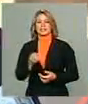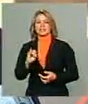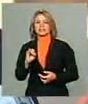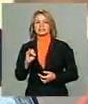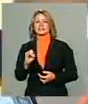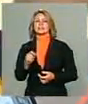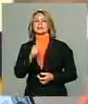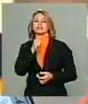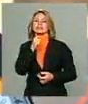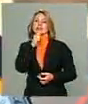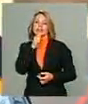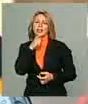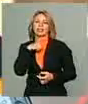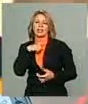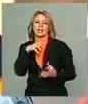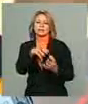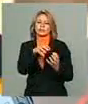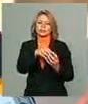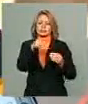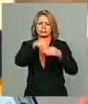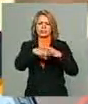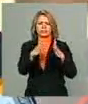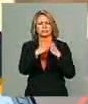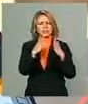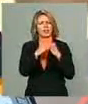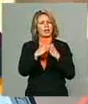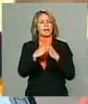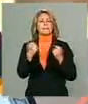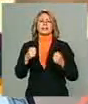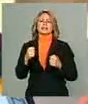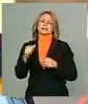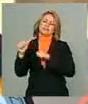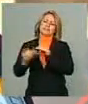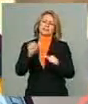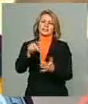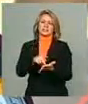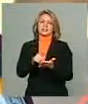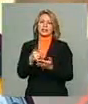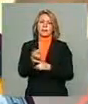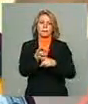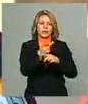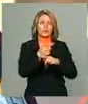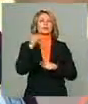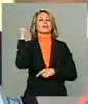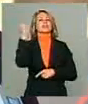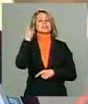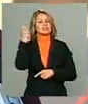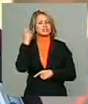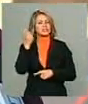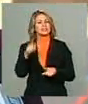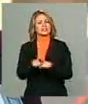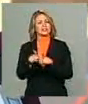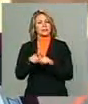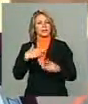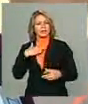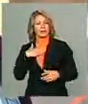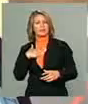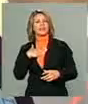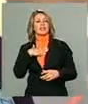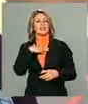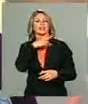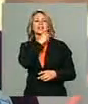ainda tem idosos ainda em casa não perca tempo gente procure as associações Inclusive a minha das